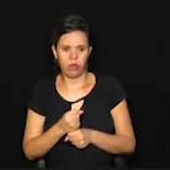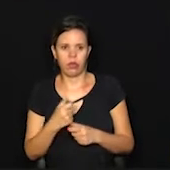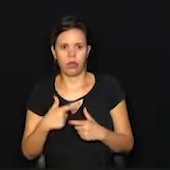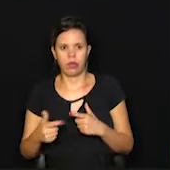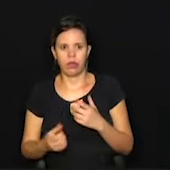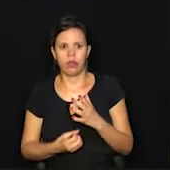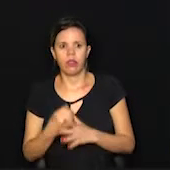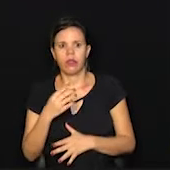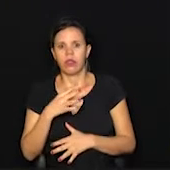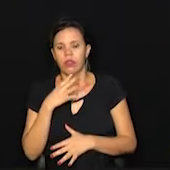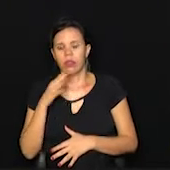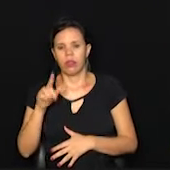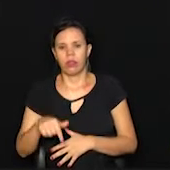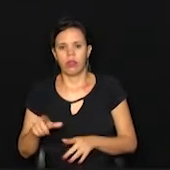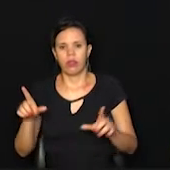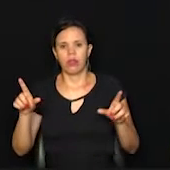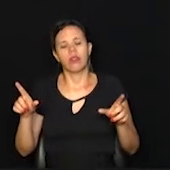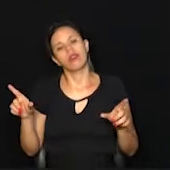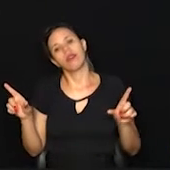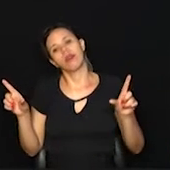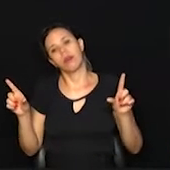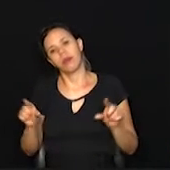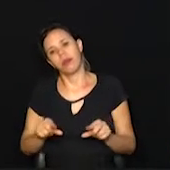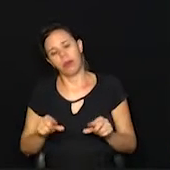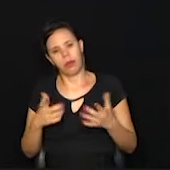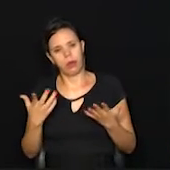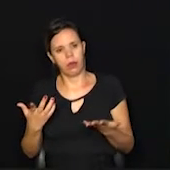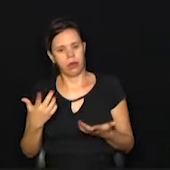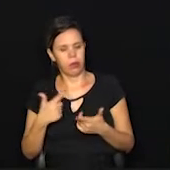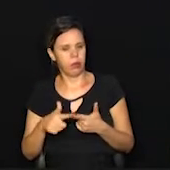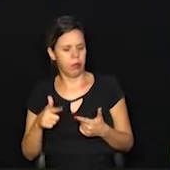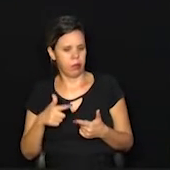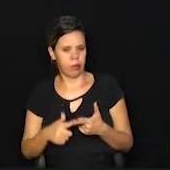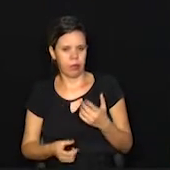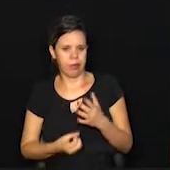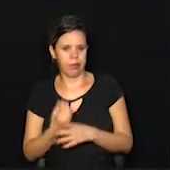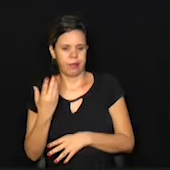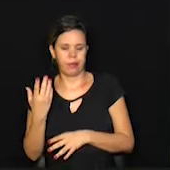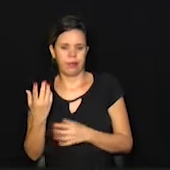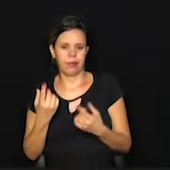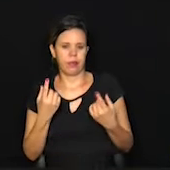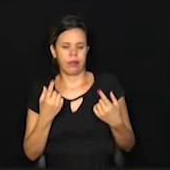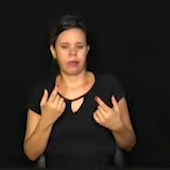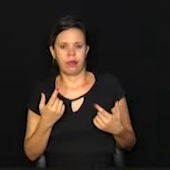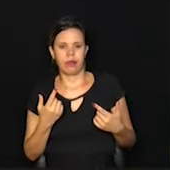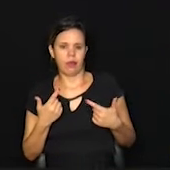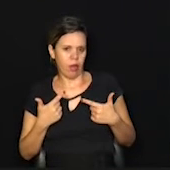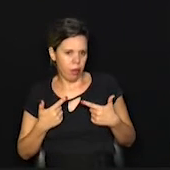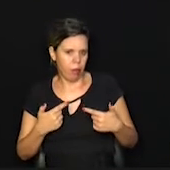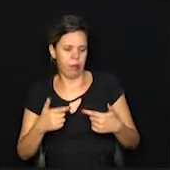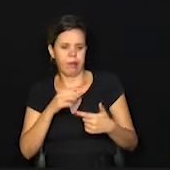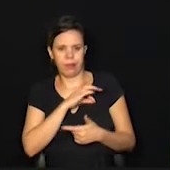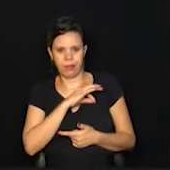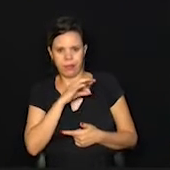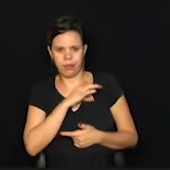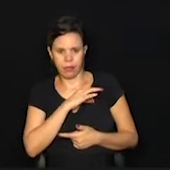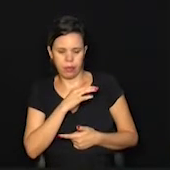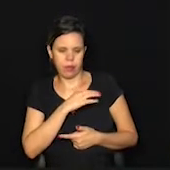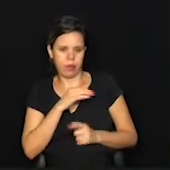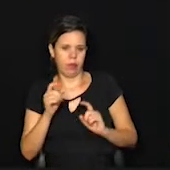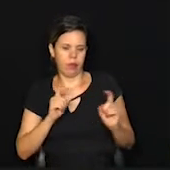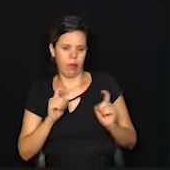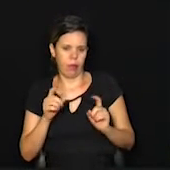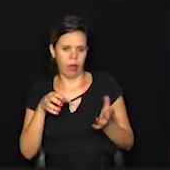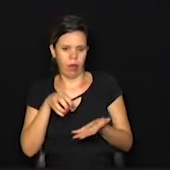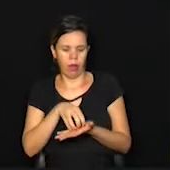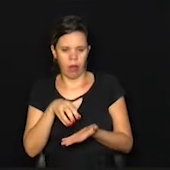episódio que é conhecido como uma queda da Lapa né se você já a o ataque do exército e da polícia a reunião